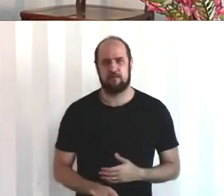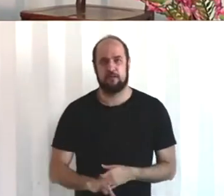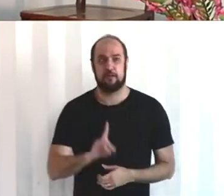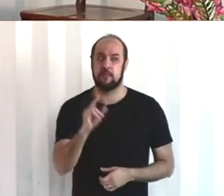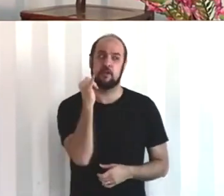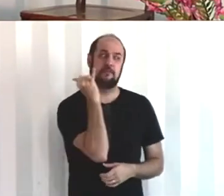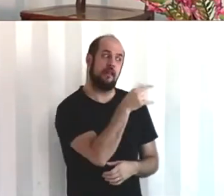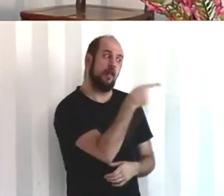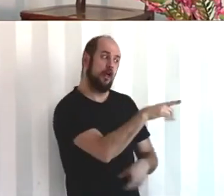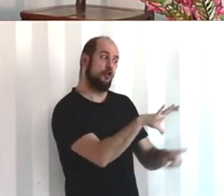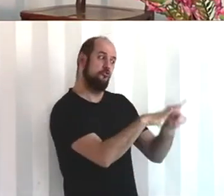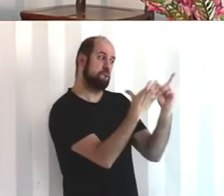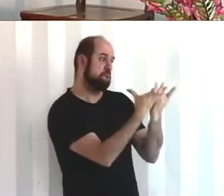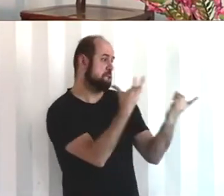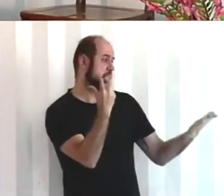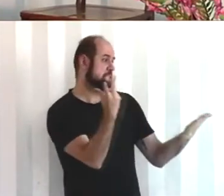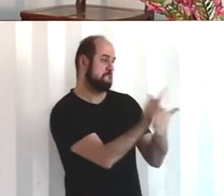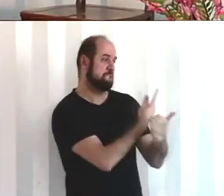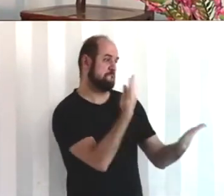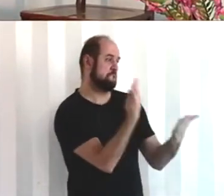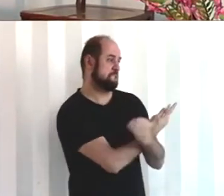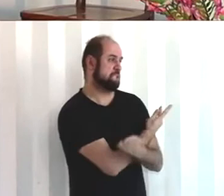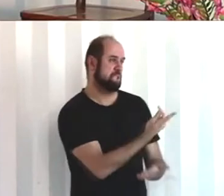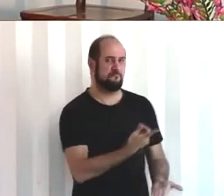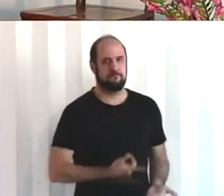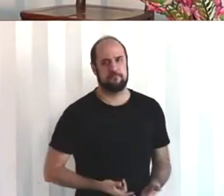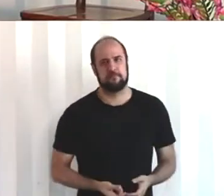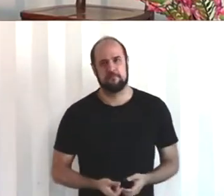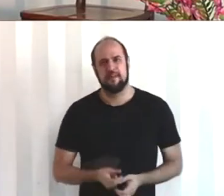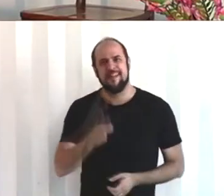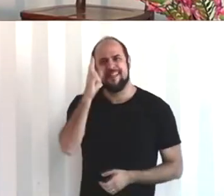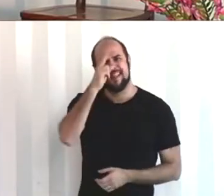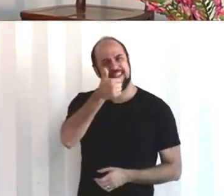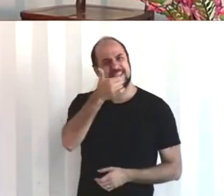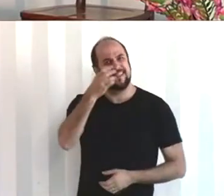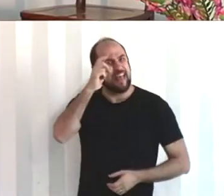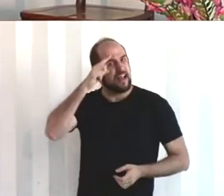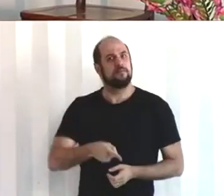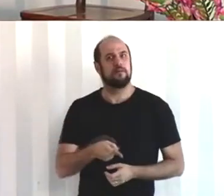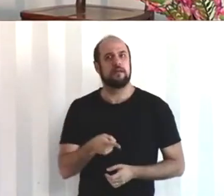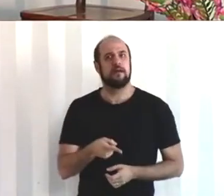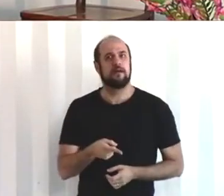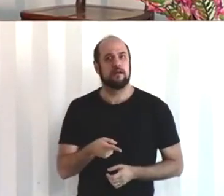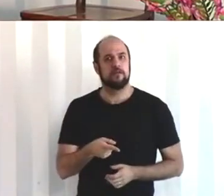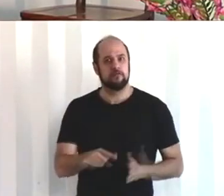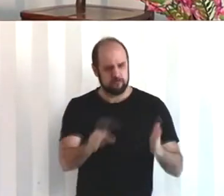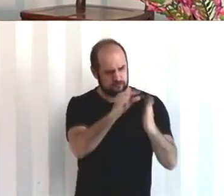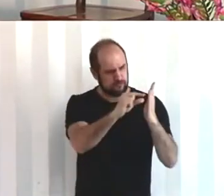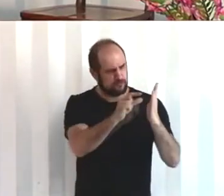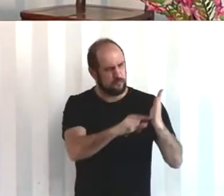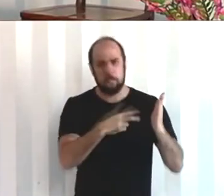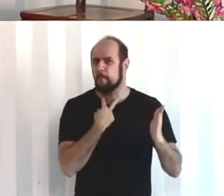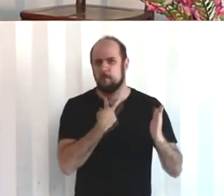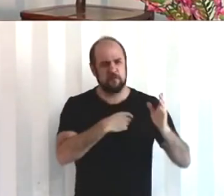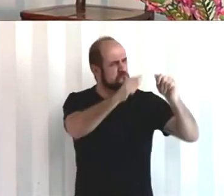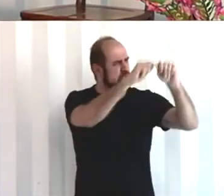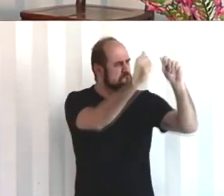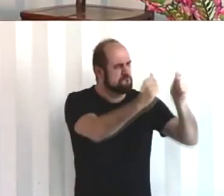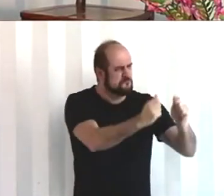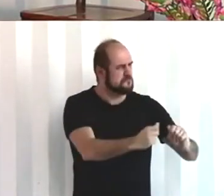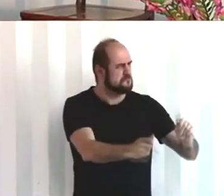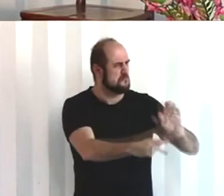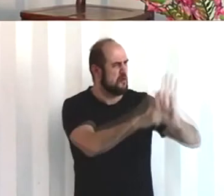Nos 10 mandamentos o Senhor deixa bem claro isso: não farás para ti imagens de escultura. Somente a mim, somente a Deus